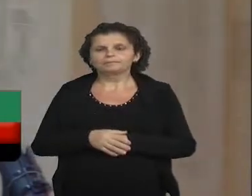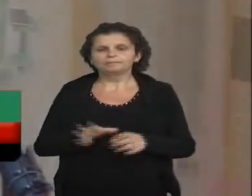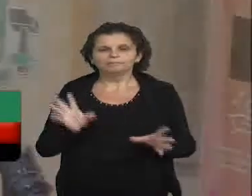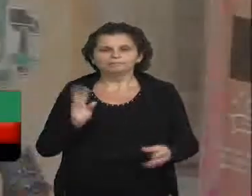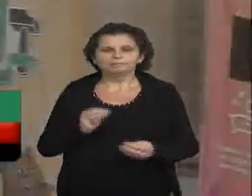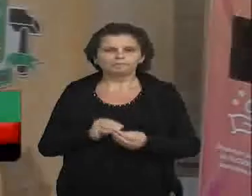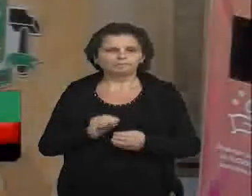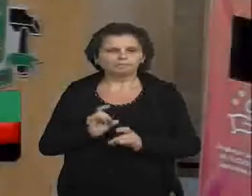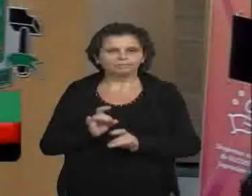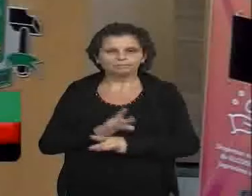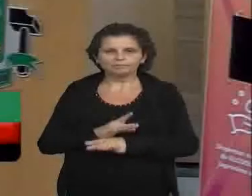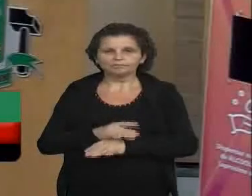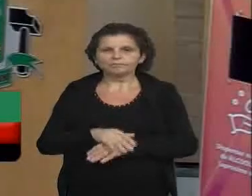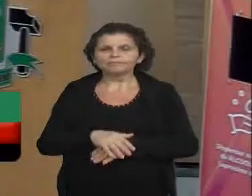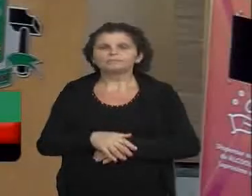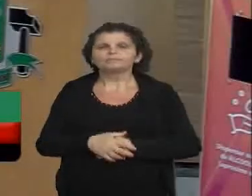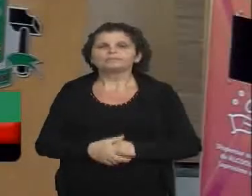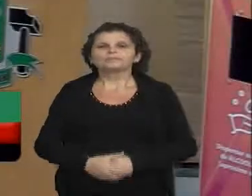isso.